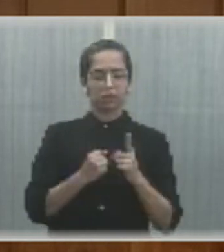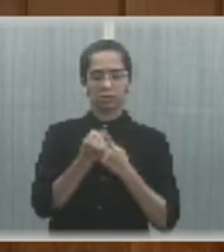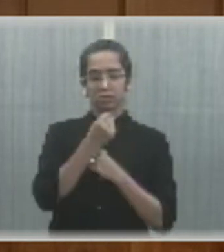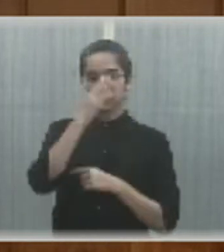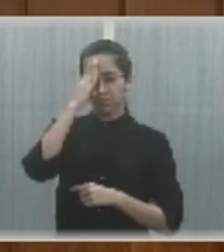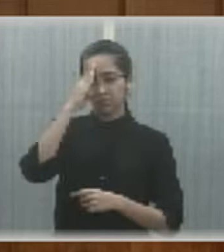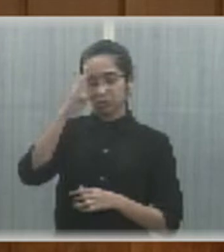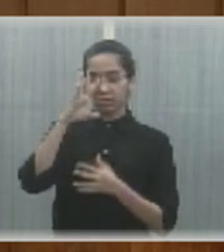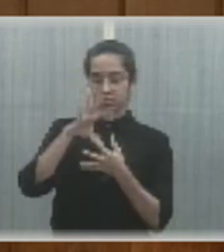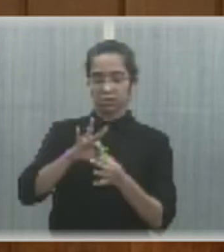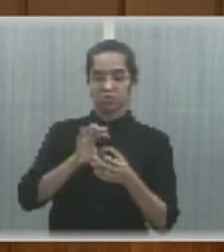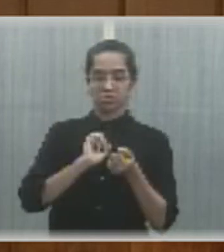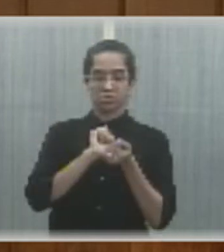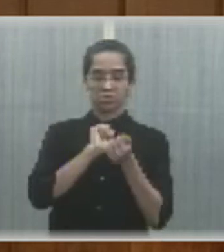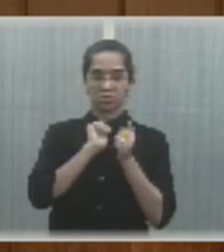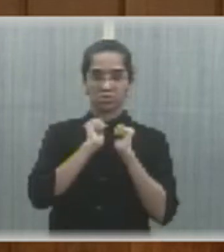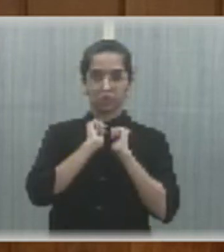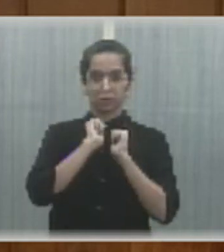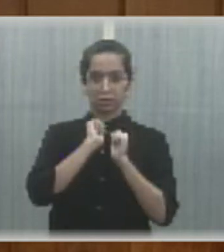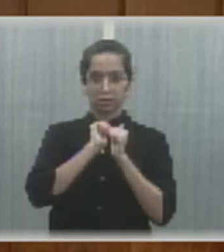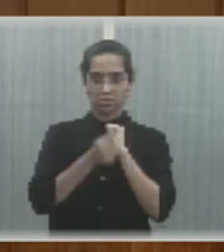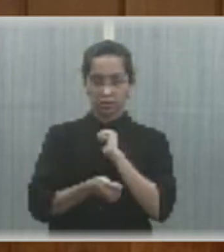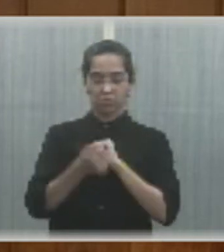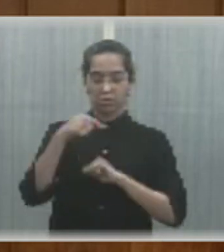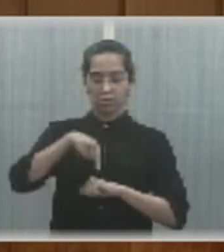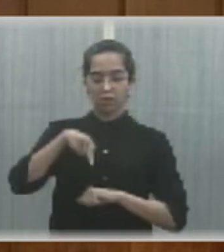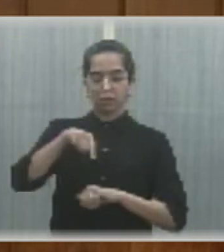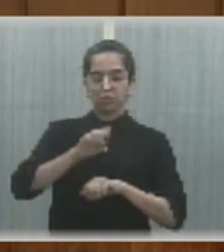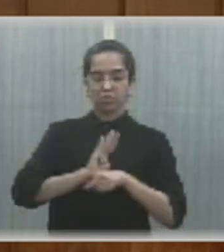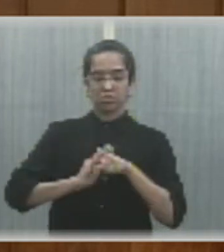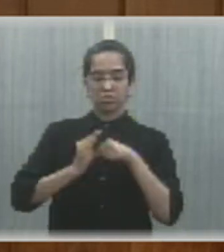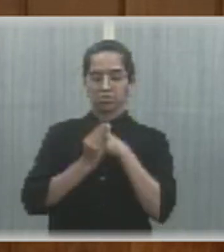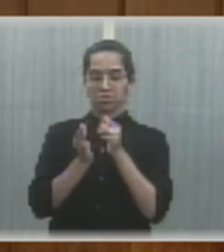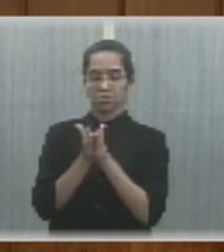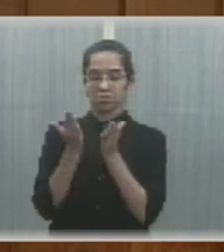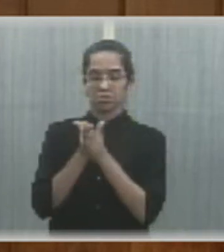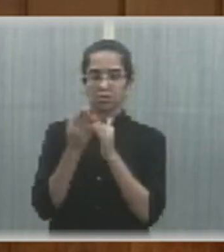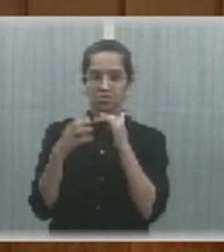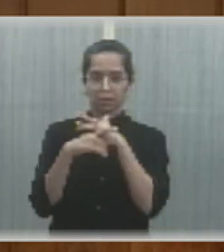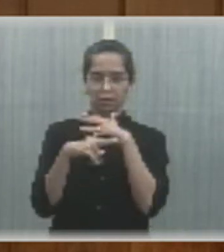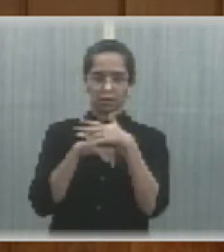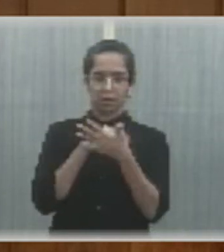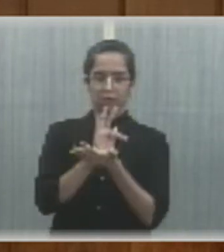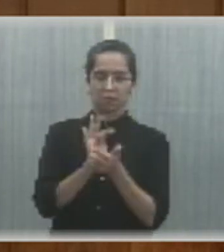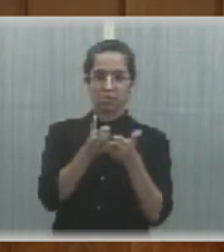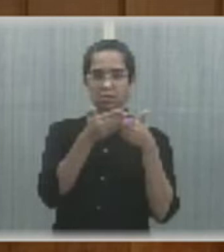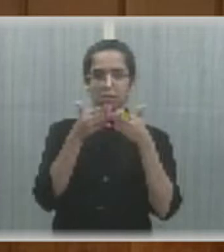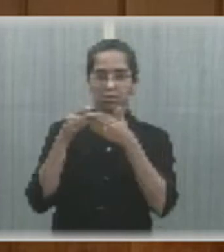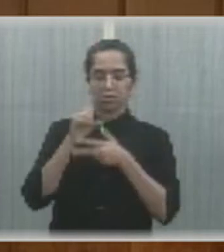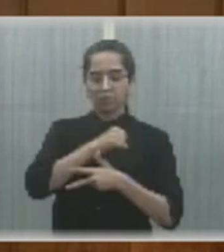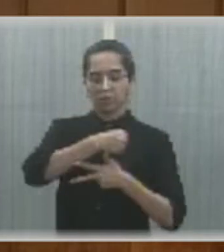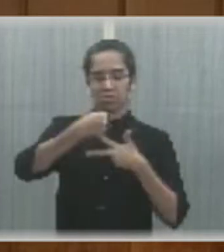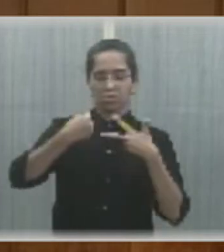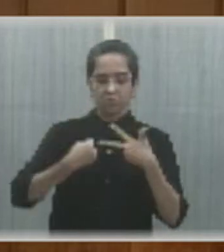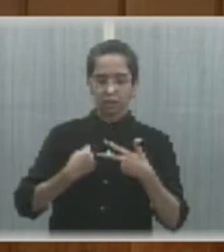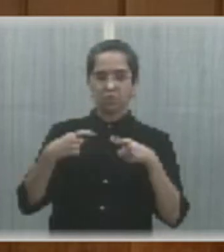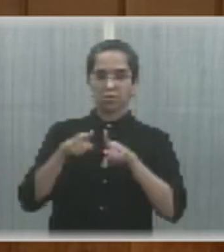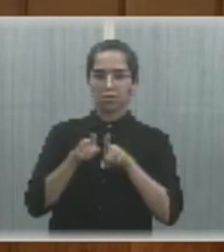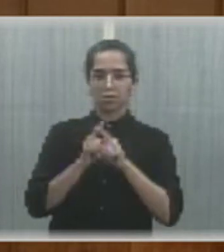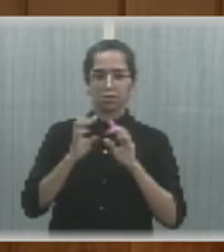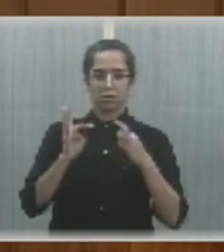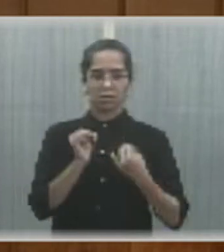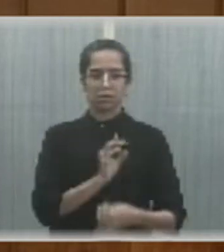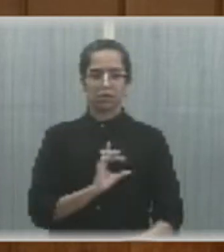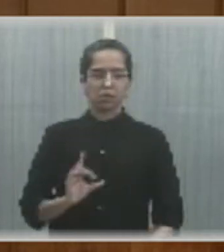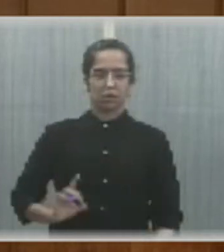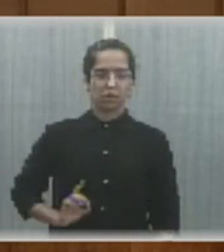na periferia da capital e conclamou a participação dos poderes constituídos e dos demais